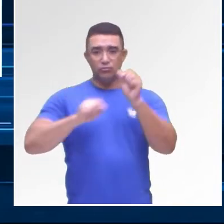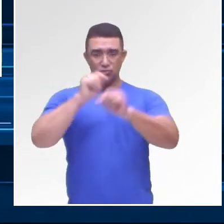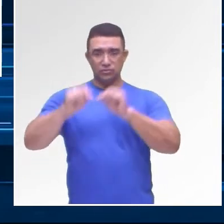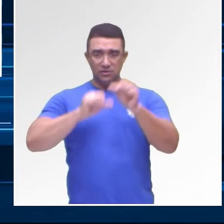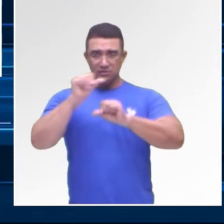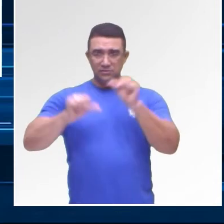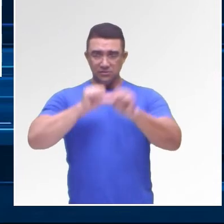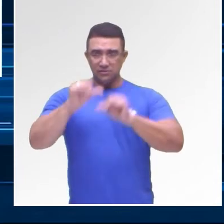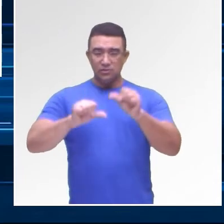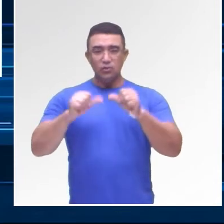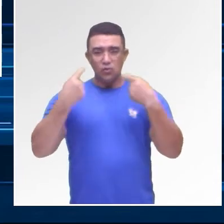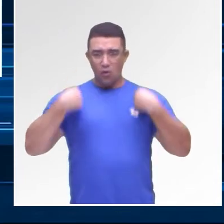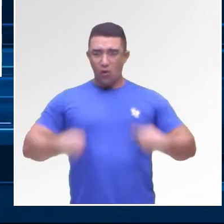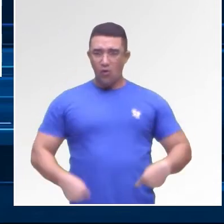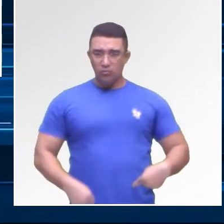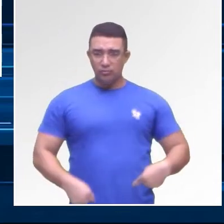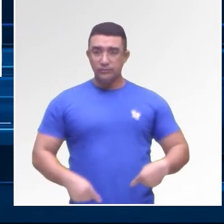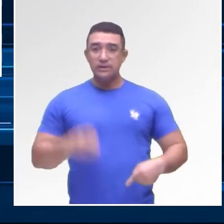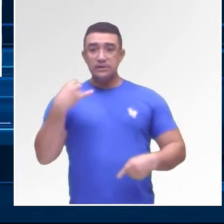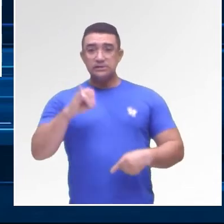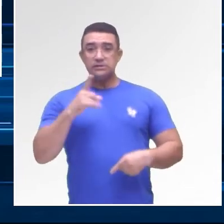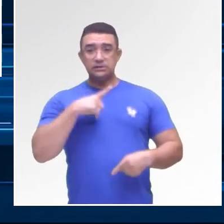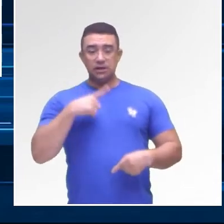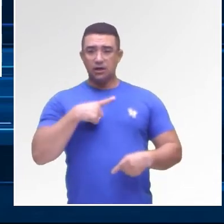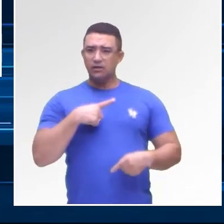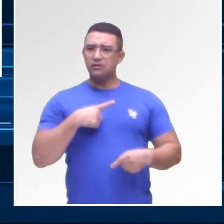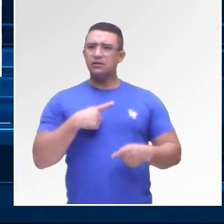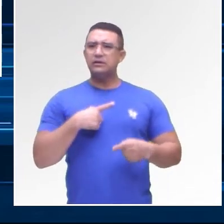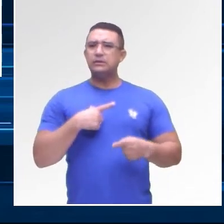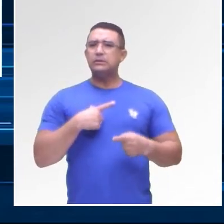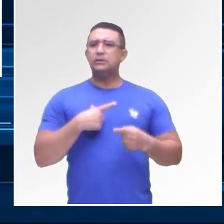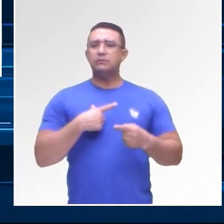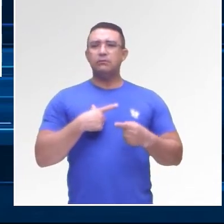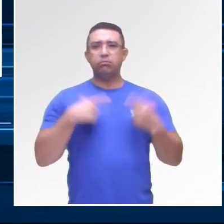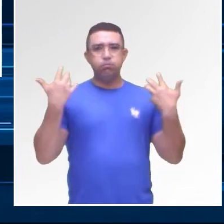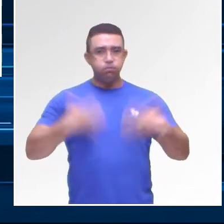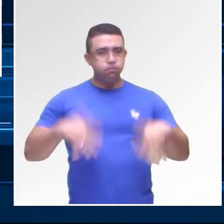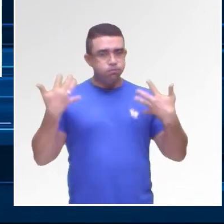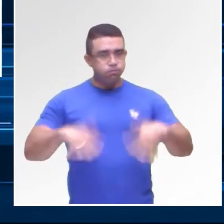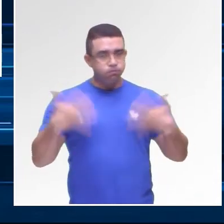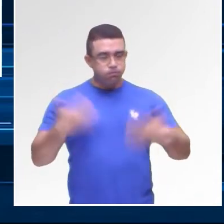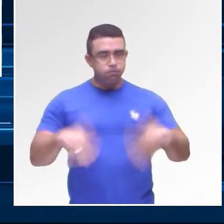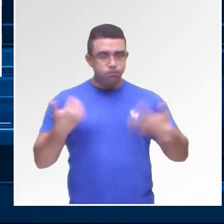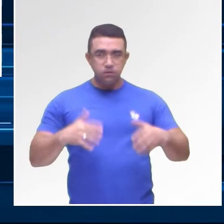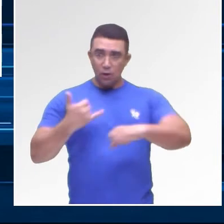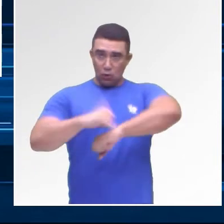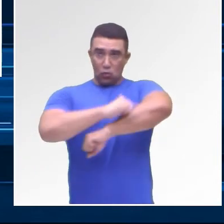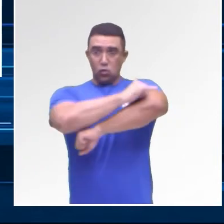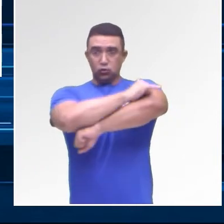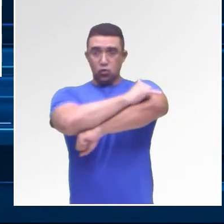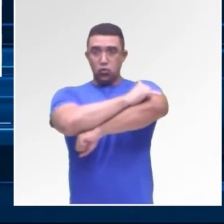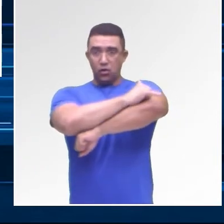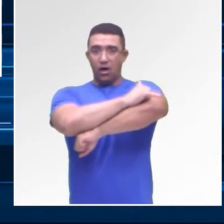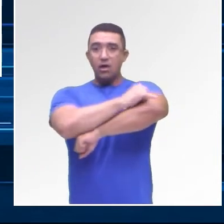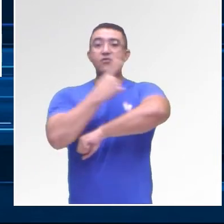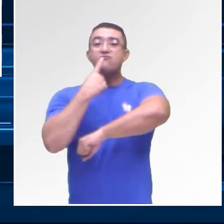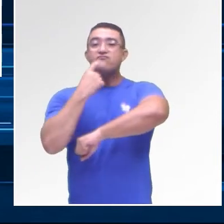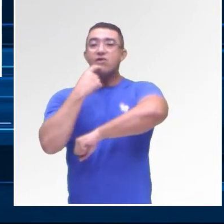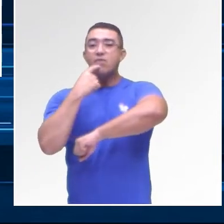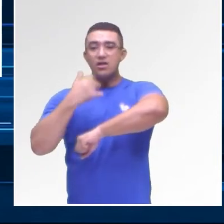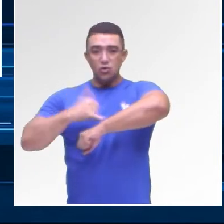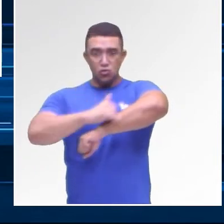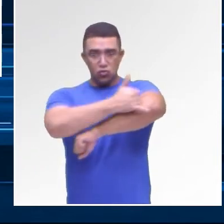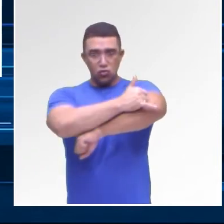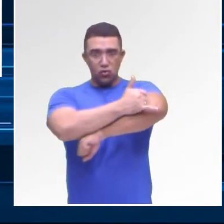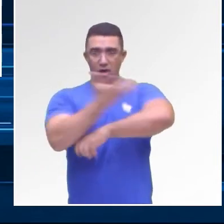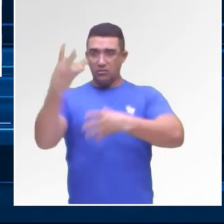Ou seja, quando nós temos uma grande quantidade de gordura visceral, que é esta em vermelho, ela